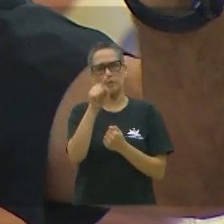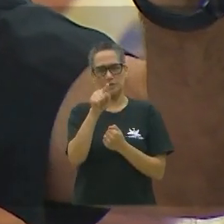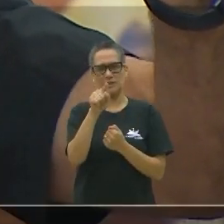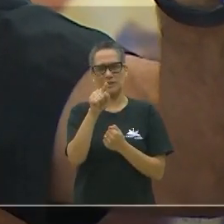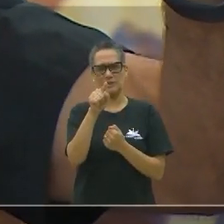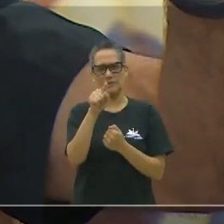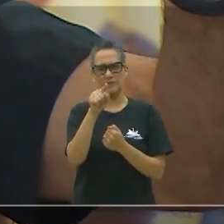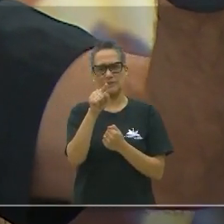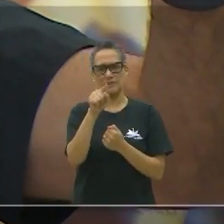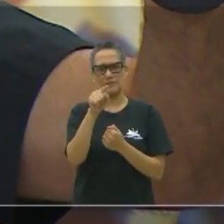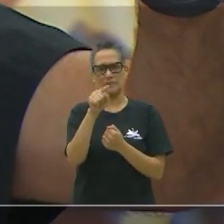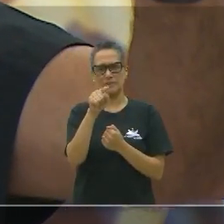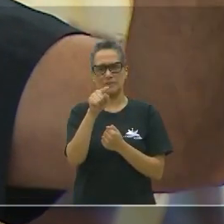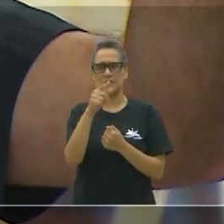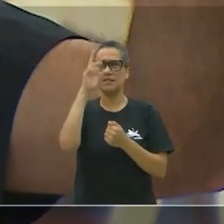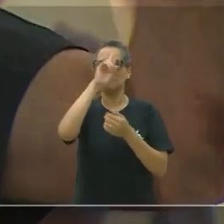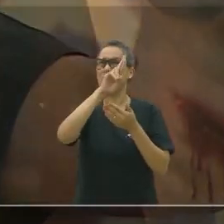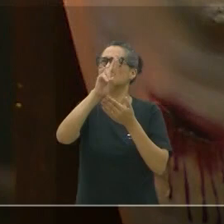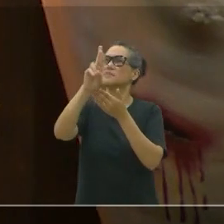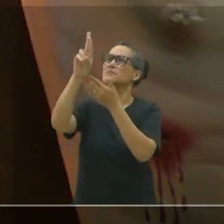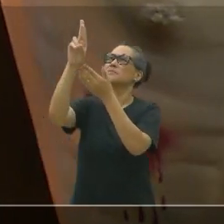Yeshua,